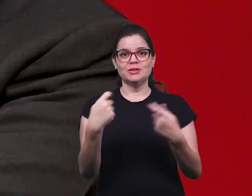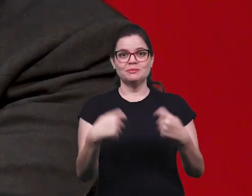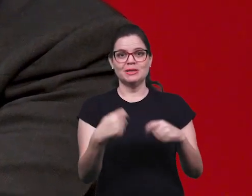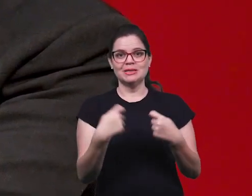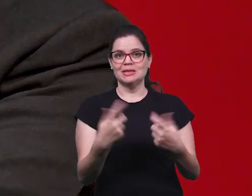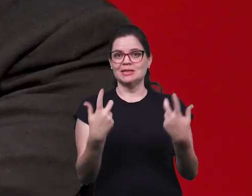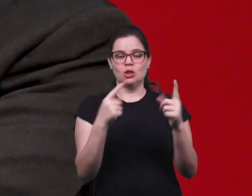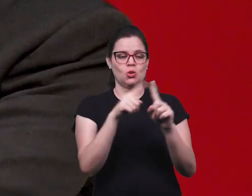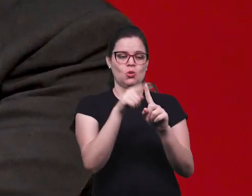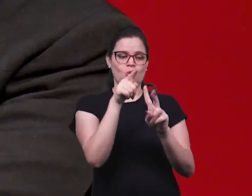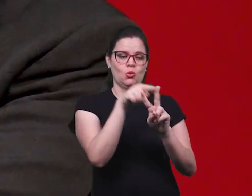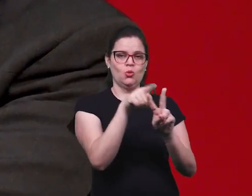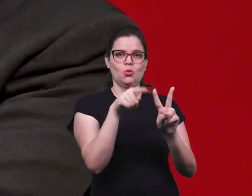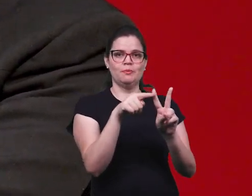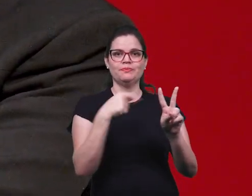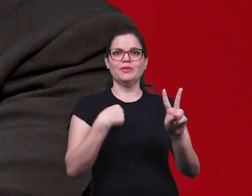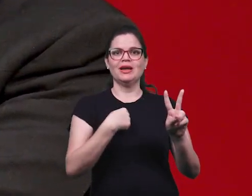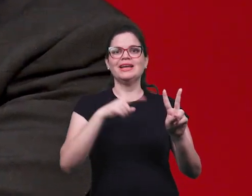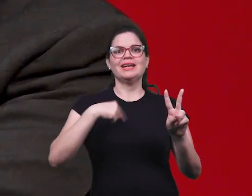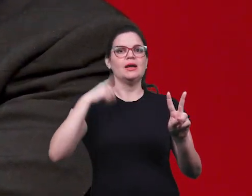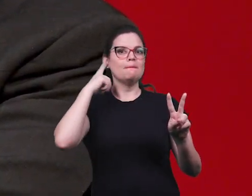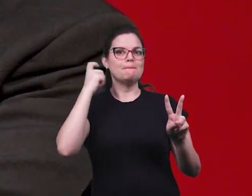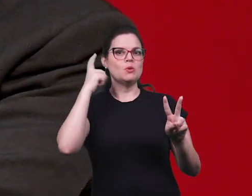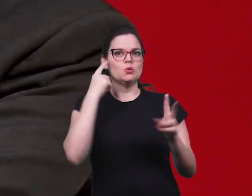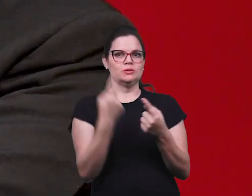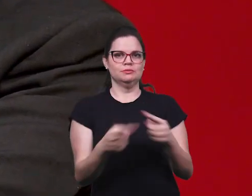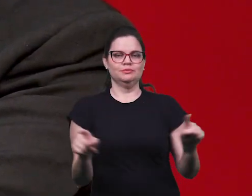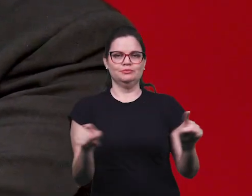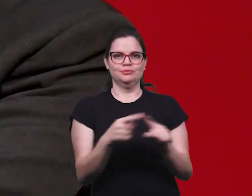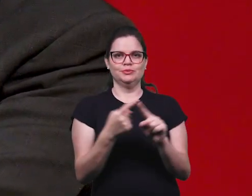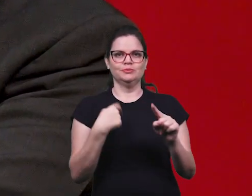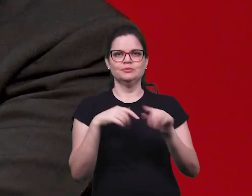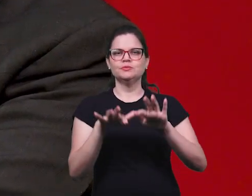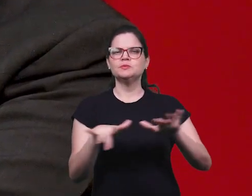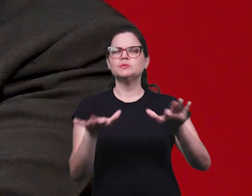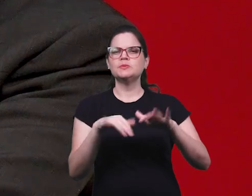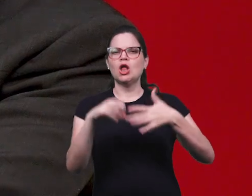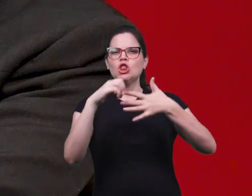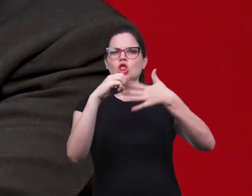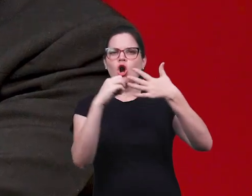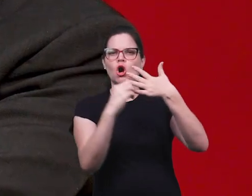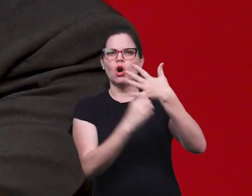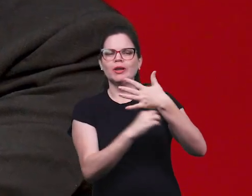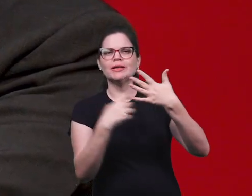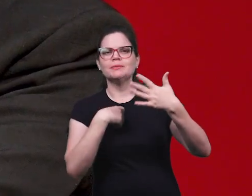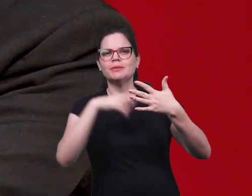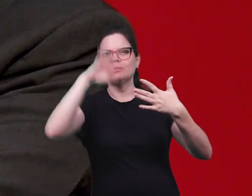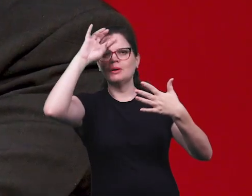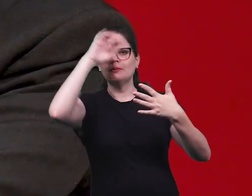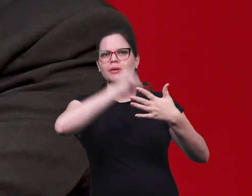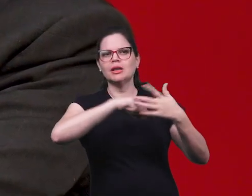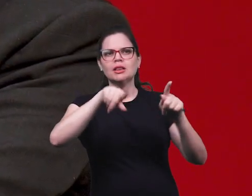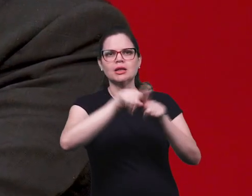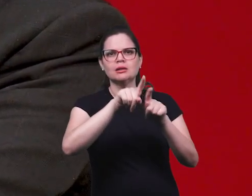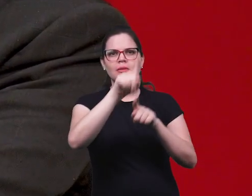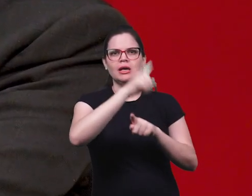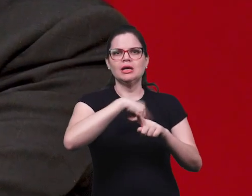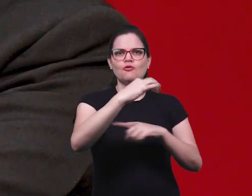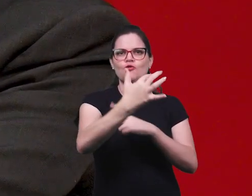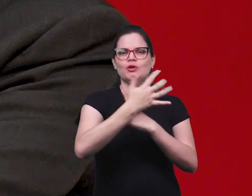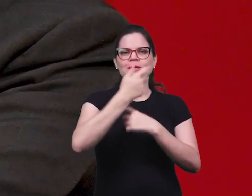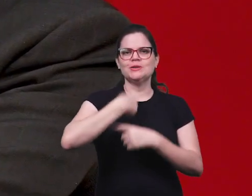a ação das notas musicais que vão permitir que as nossas crianças tenham uma maior criatividade,